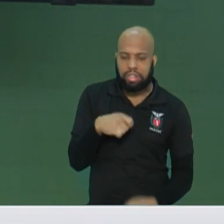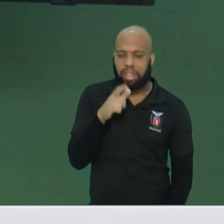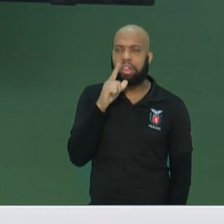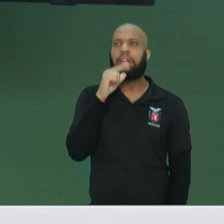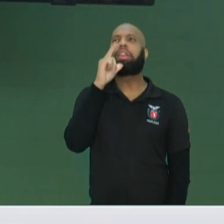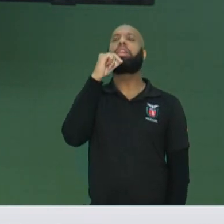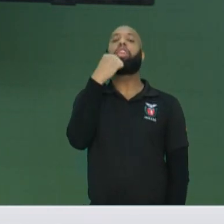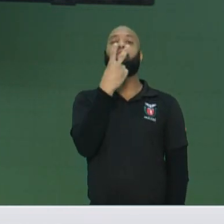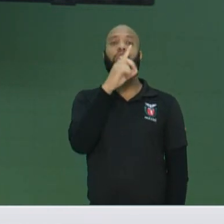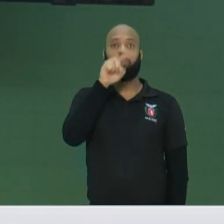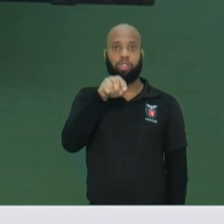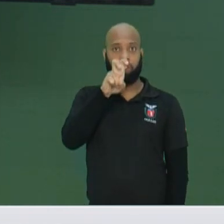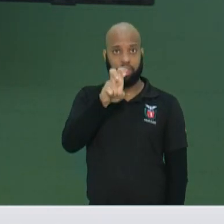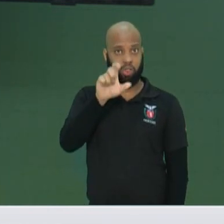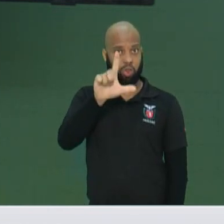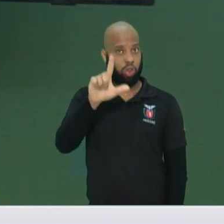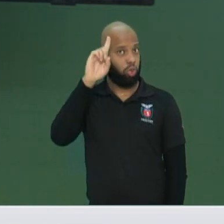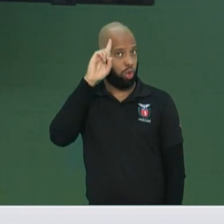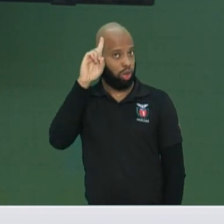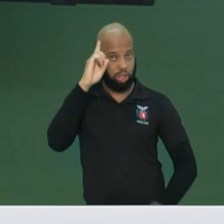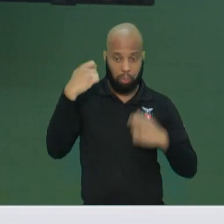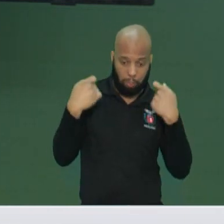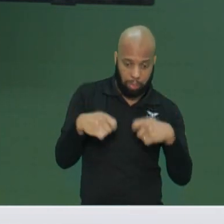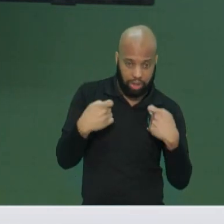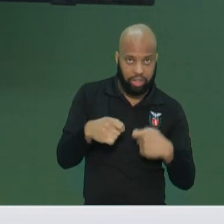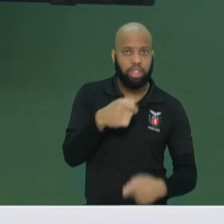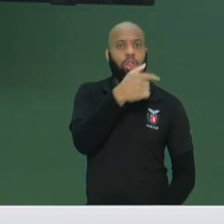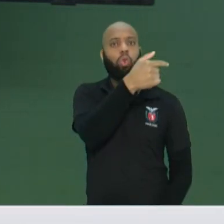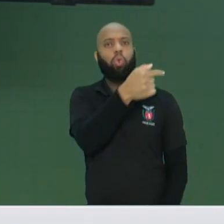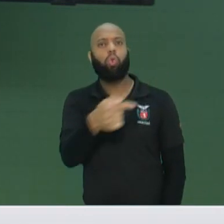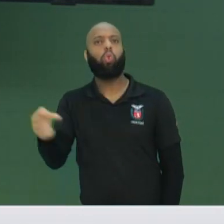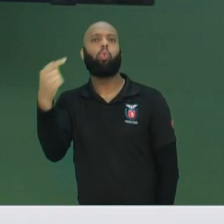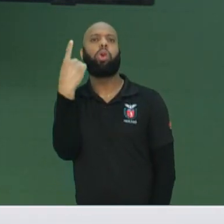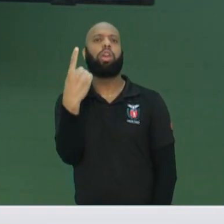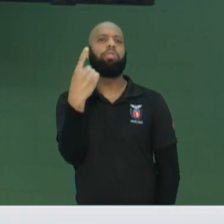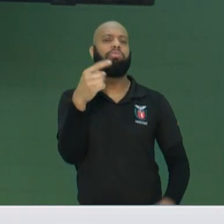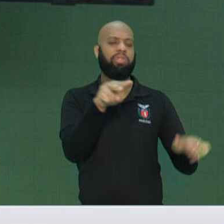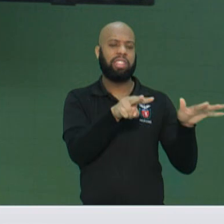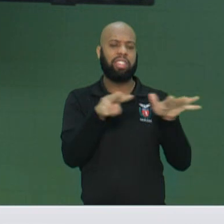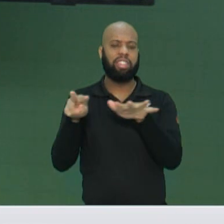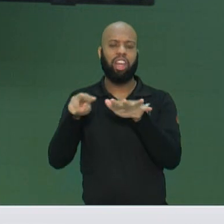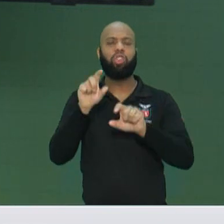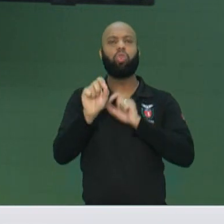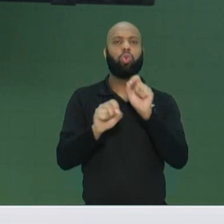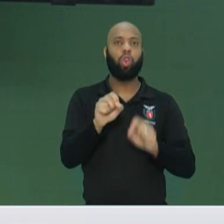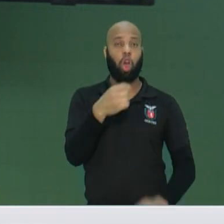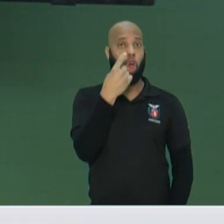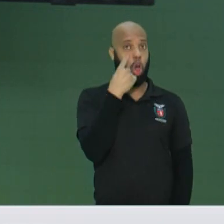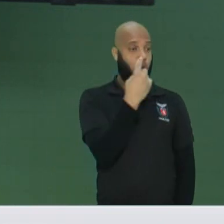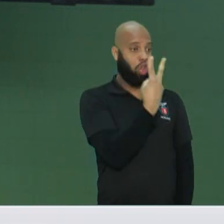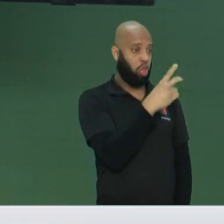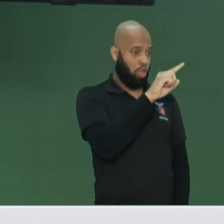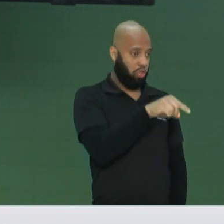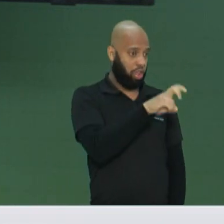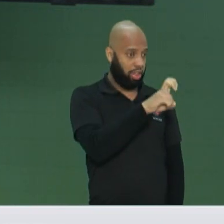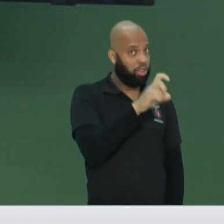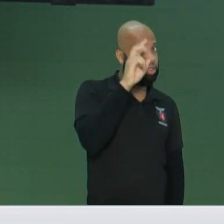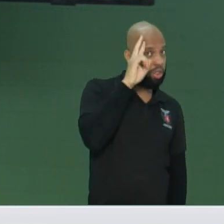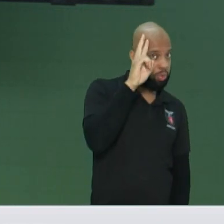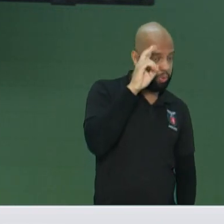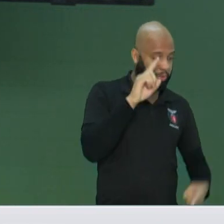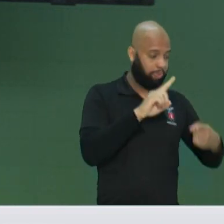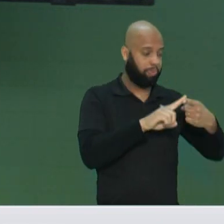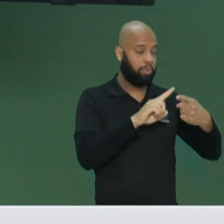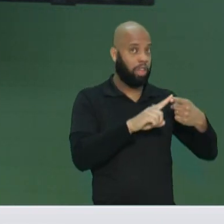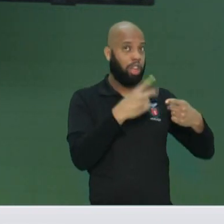litros, 2,5 litros de água por dia. Quanto ela vai beber em uma semana? Ela bebe 2,5 litros na segunda,